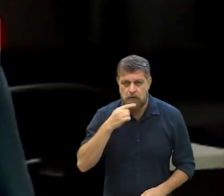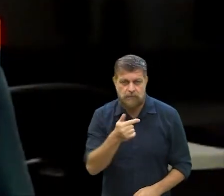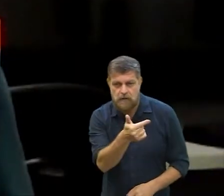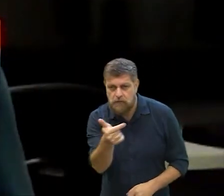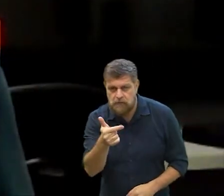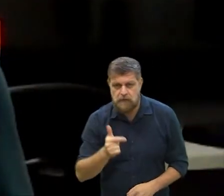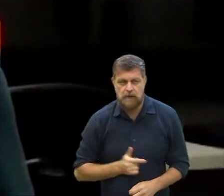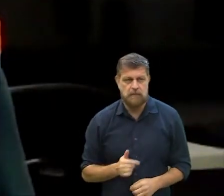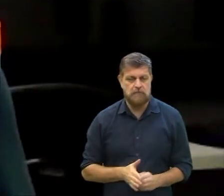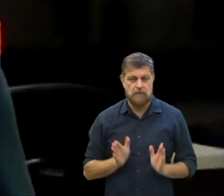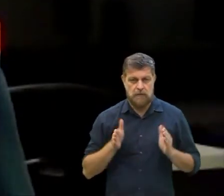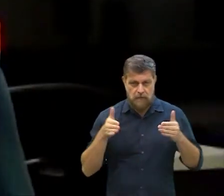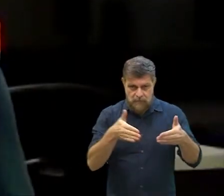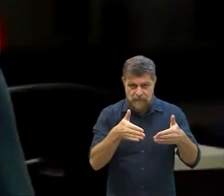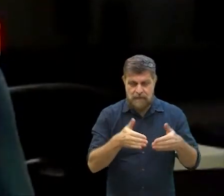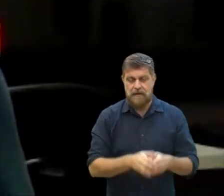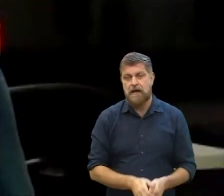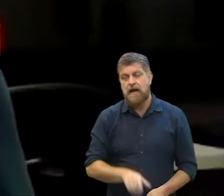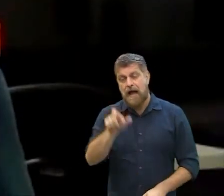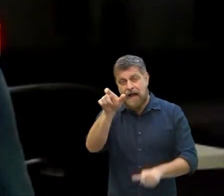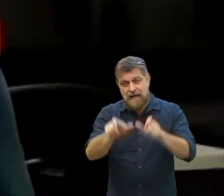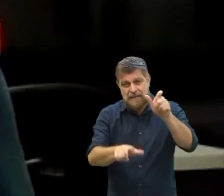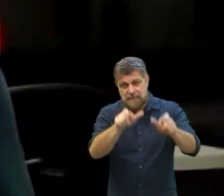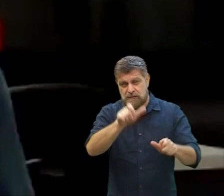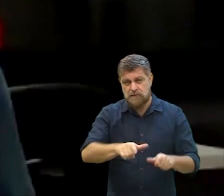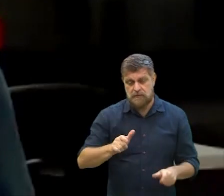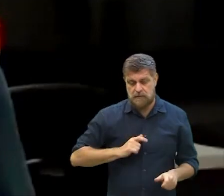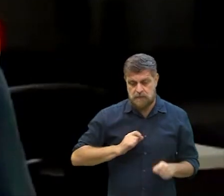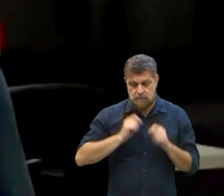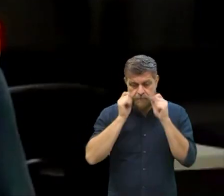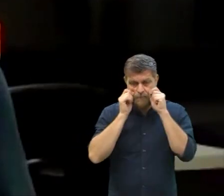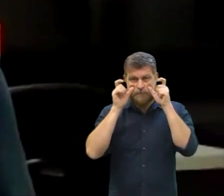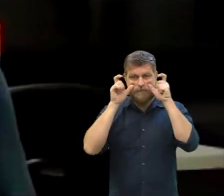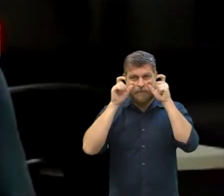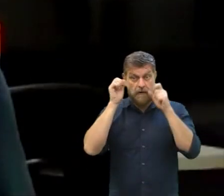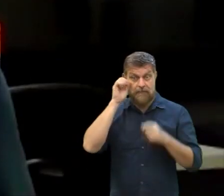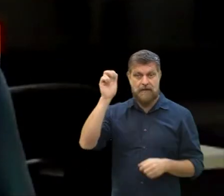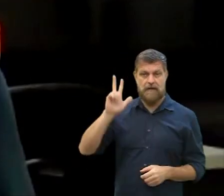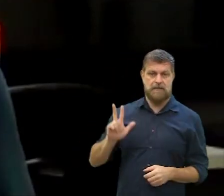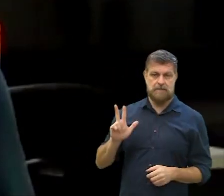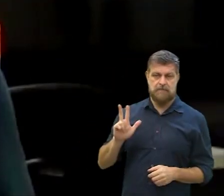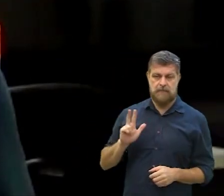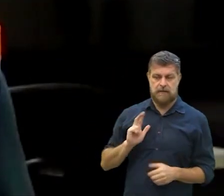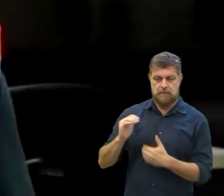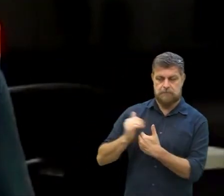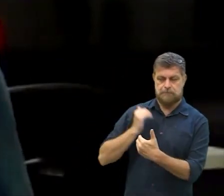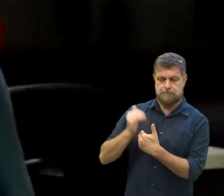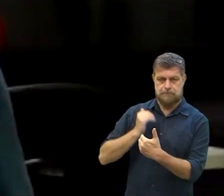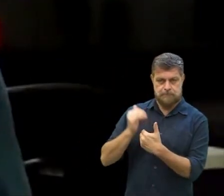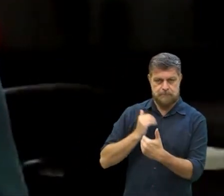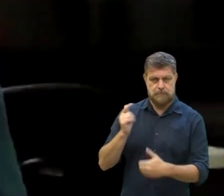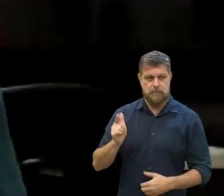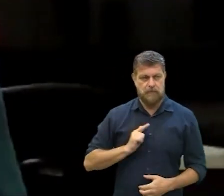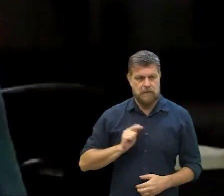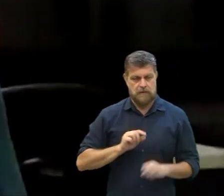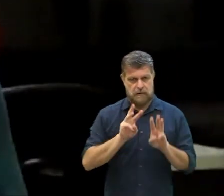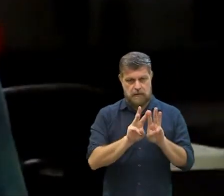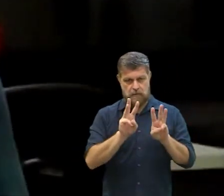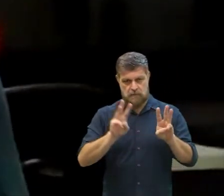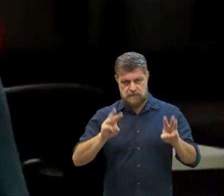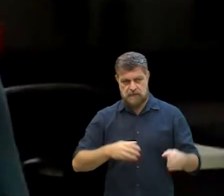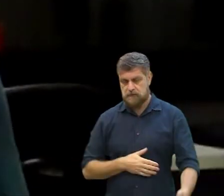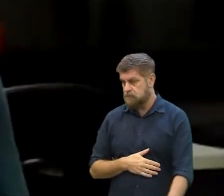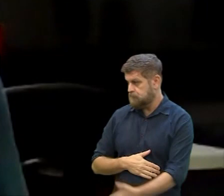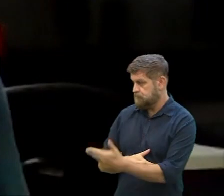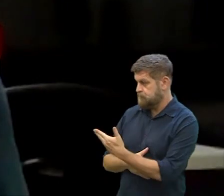dos fatores da Operação Estiagem é exatamente esse, que as pessoas estejam atentas aos alertas. Existe o